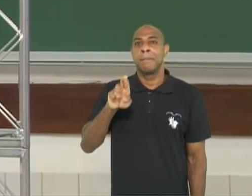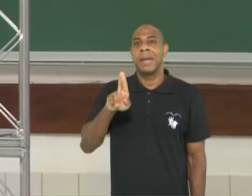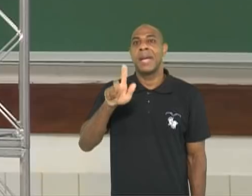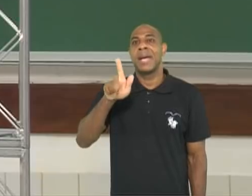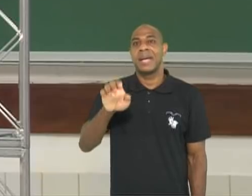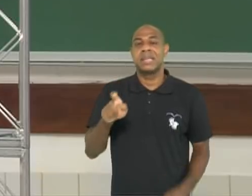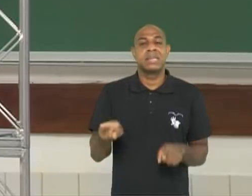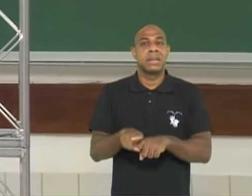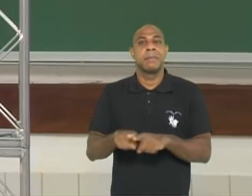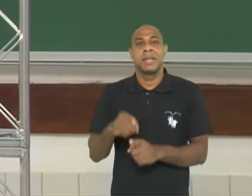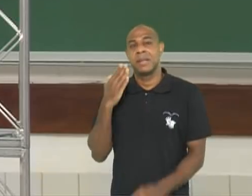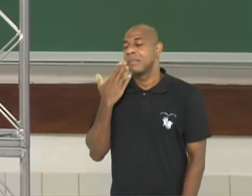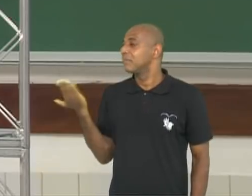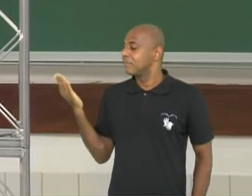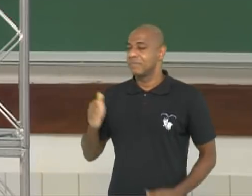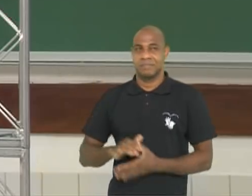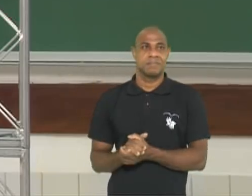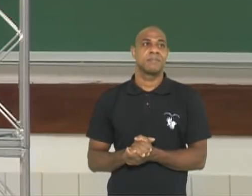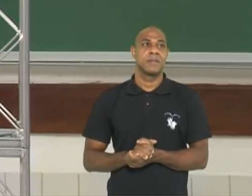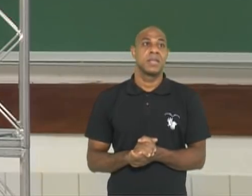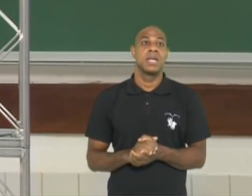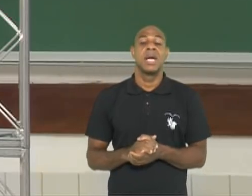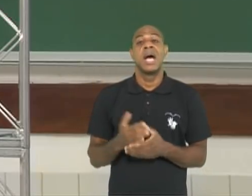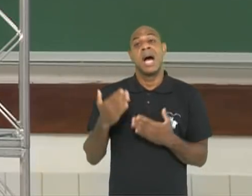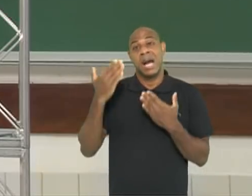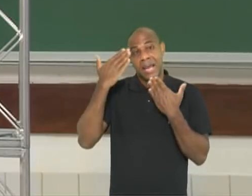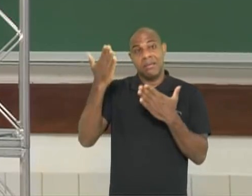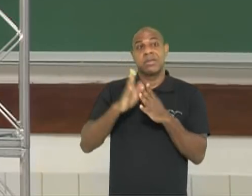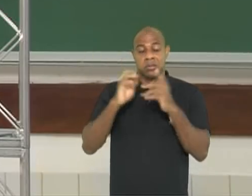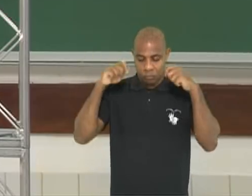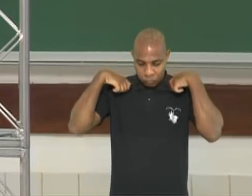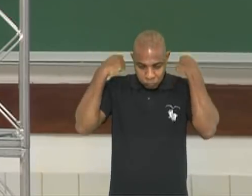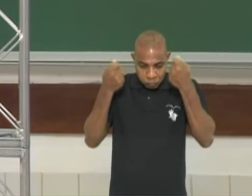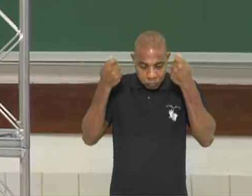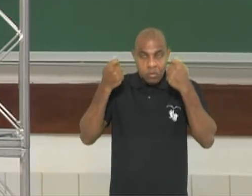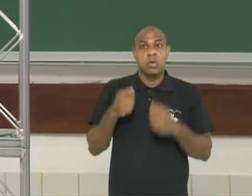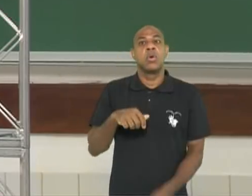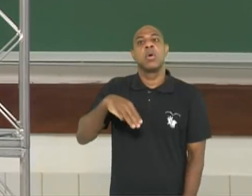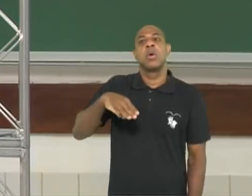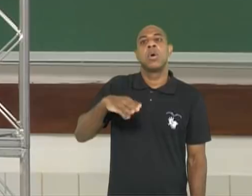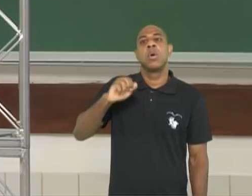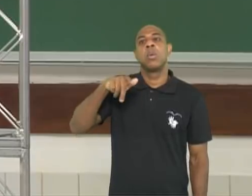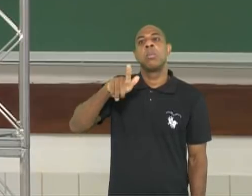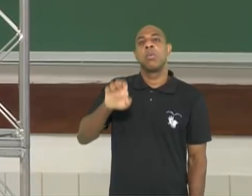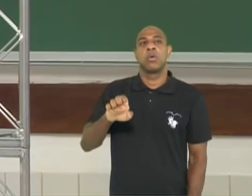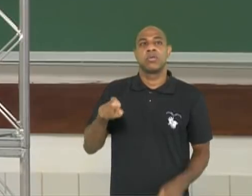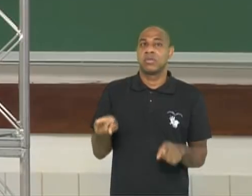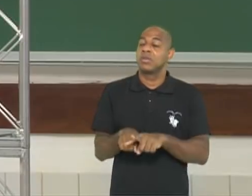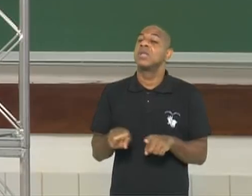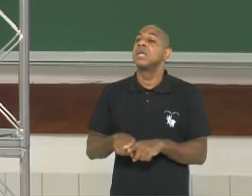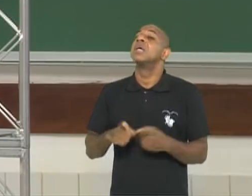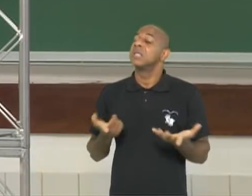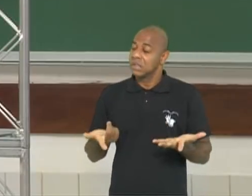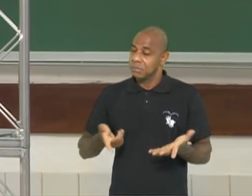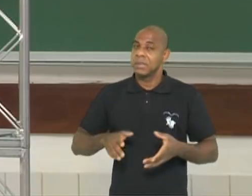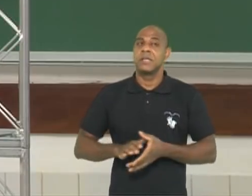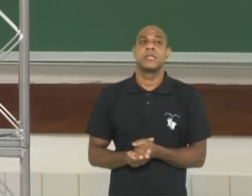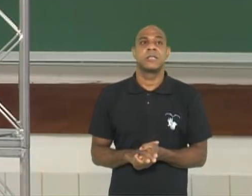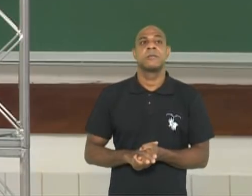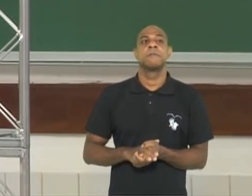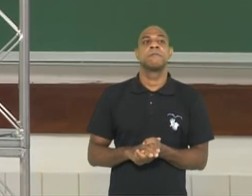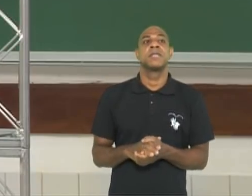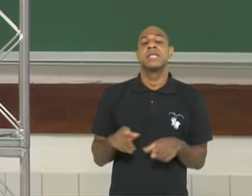Como que chegou-se a esses livros? Graças a esses monges que copiavam, graças ao conhecimento que também a igreja foi responsável por fazer esse